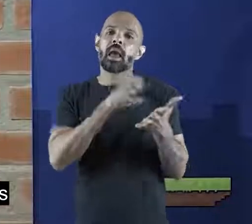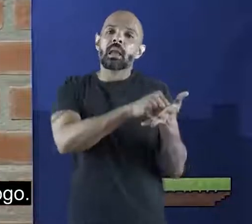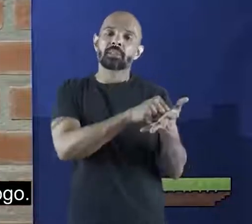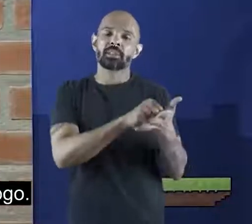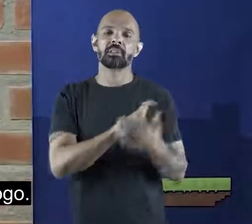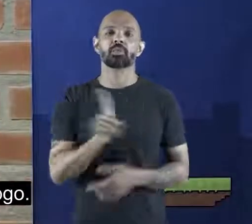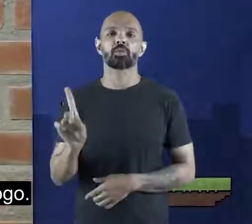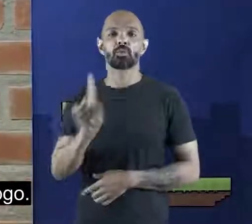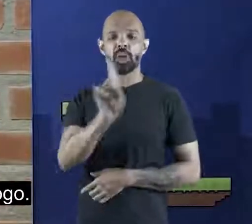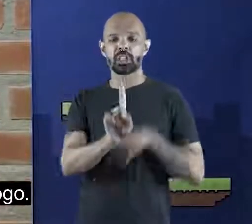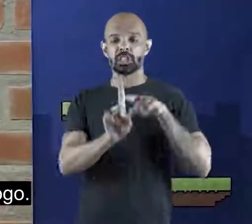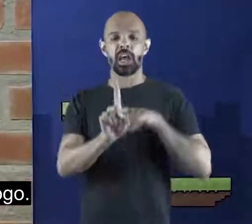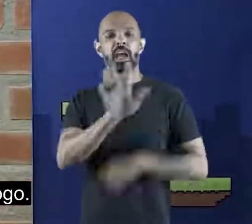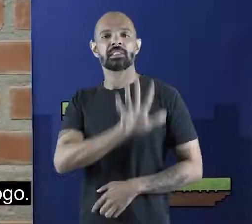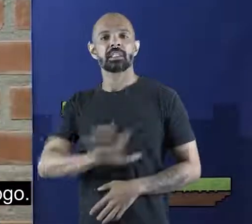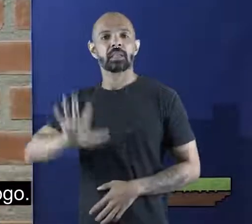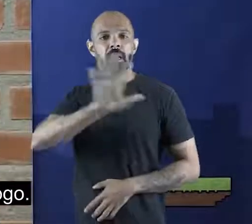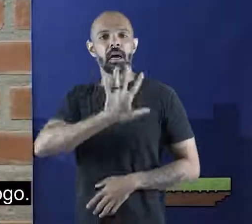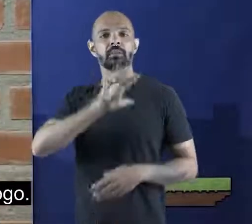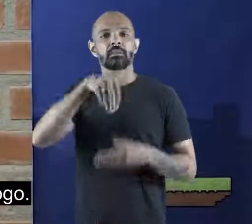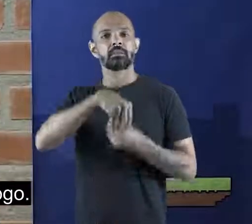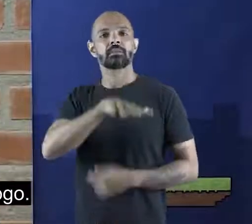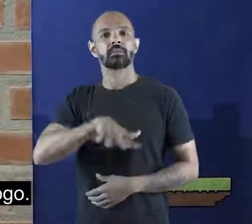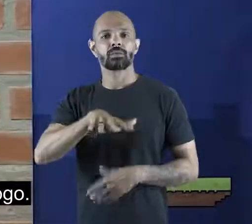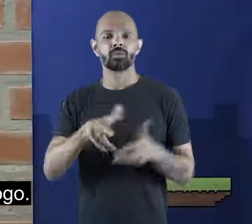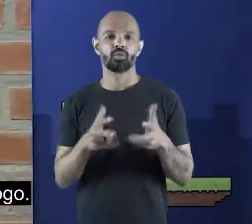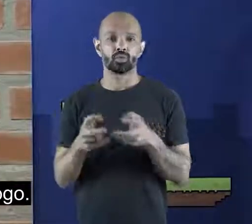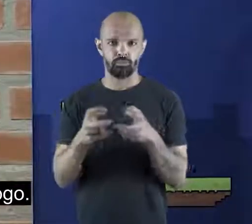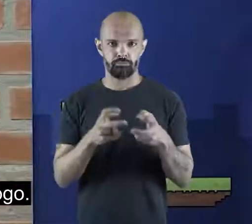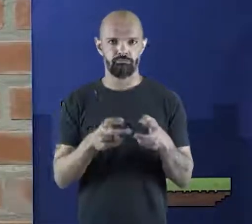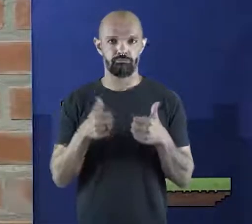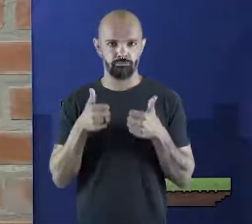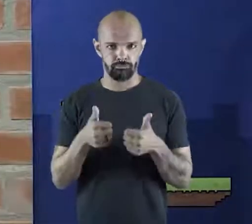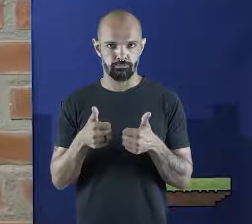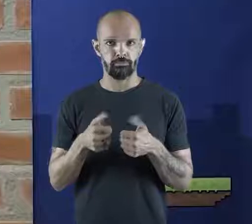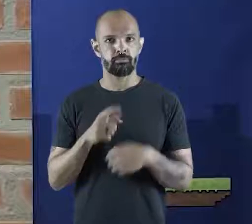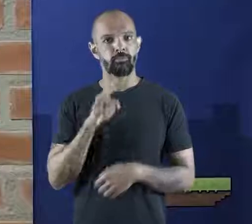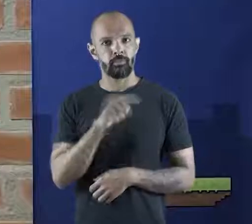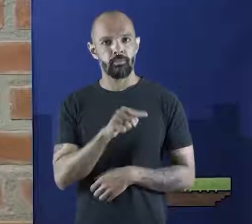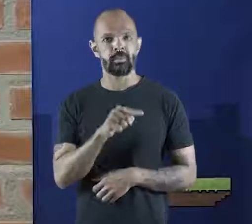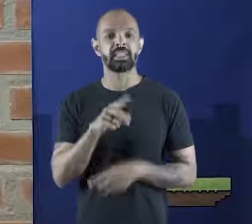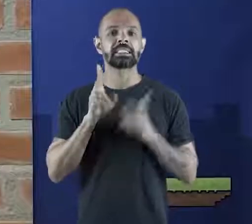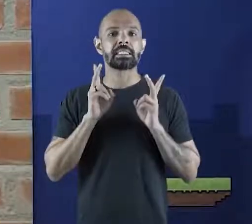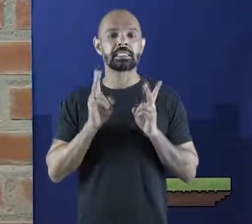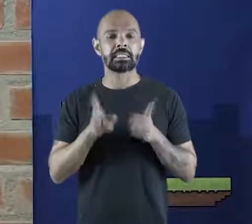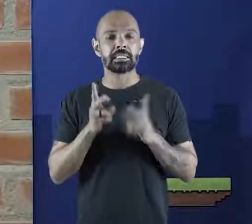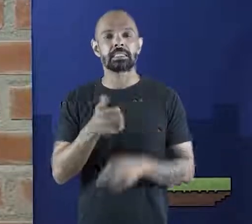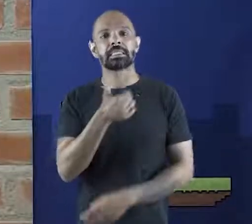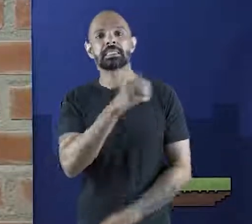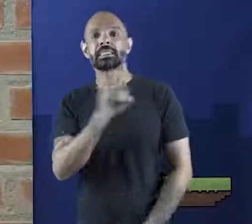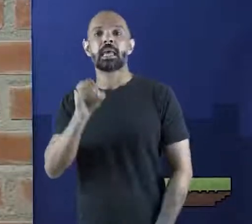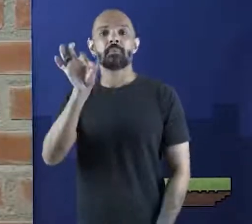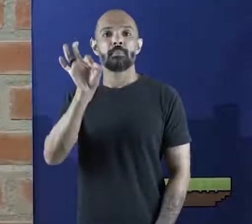de personagens e cenários dentro do ambiente de jogo, tá? São